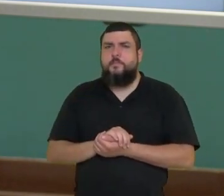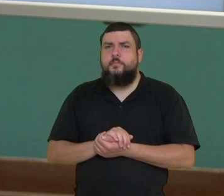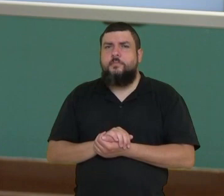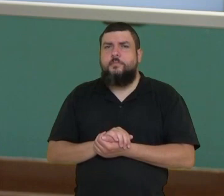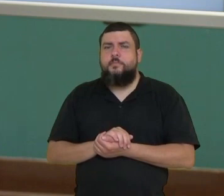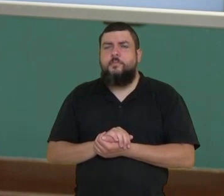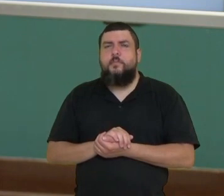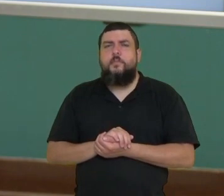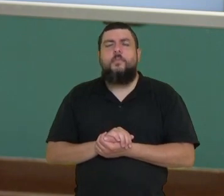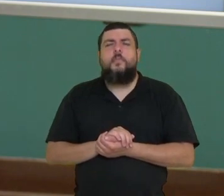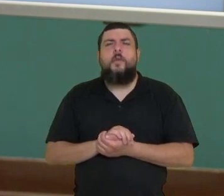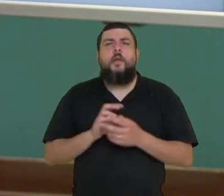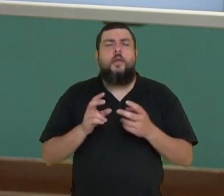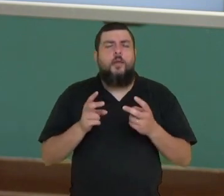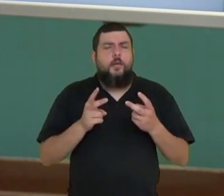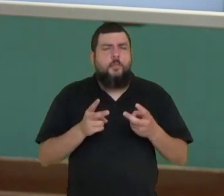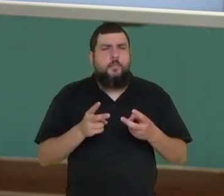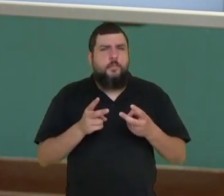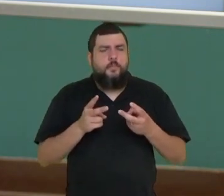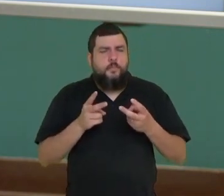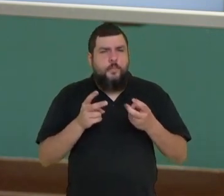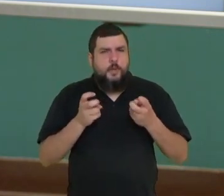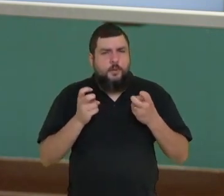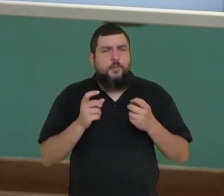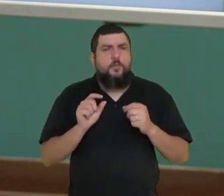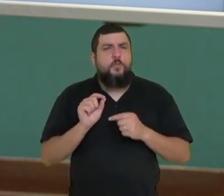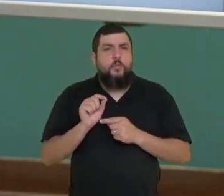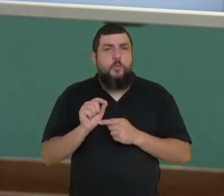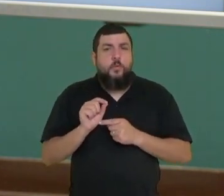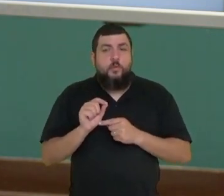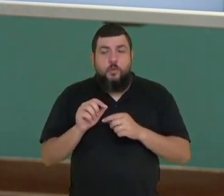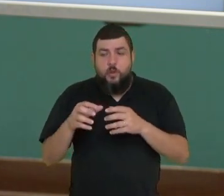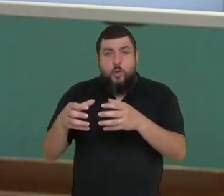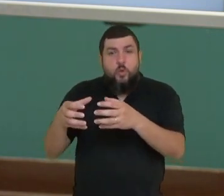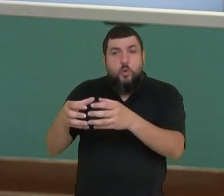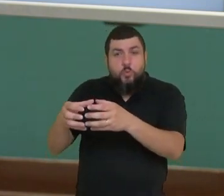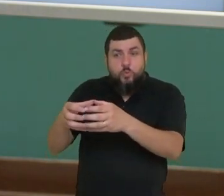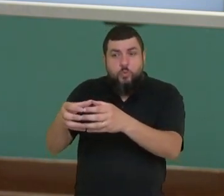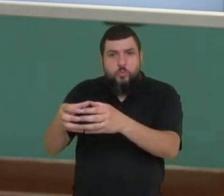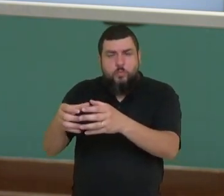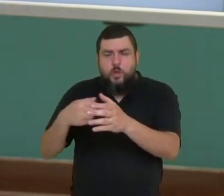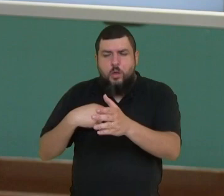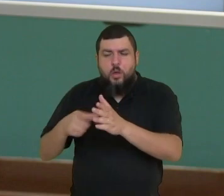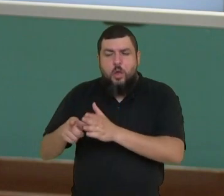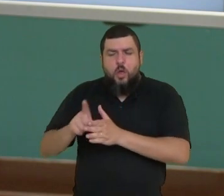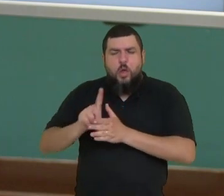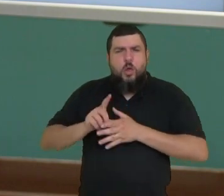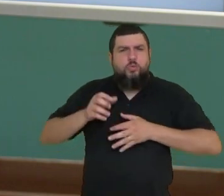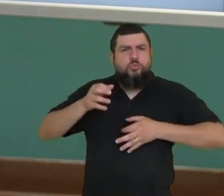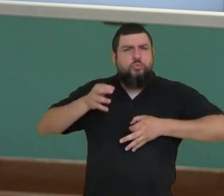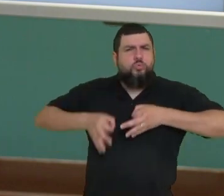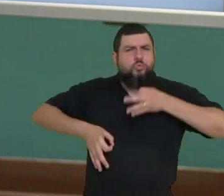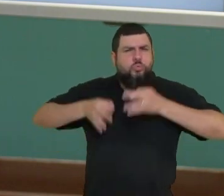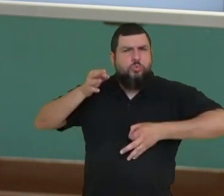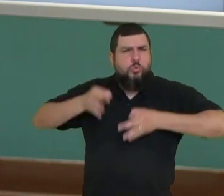Que categorizar grupos sociais a partir de ideias pré-concebidas é uma